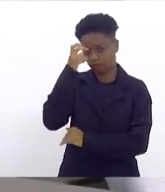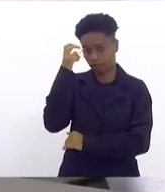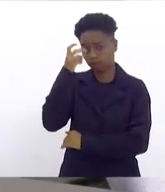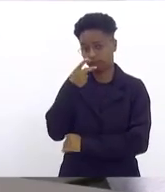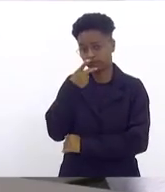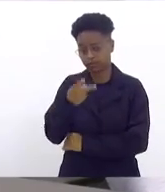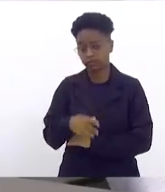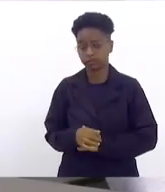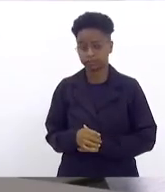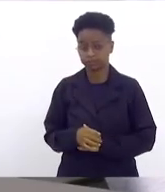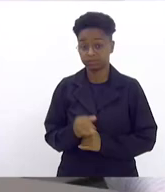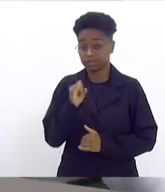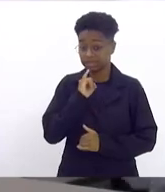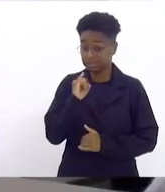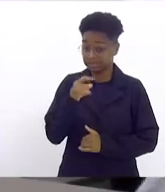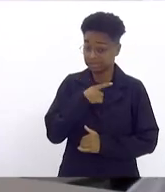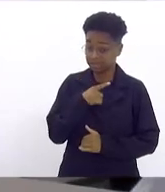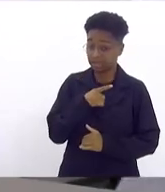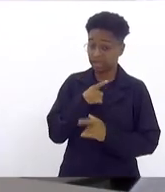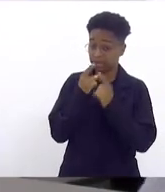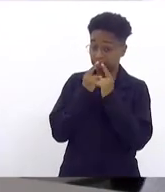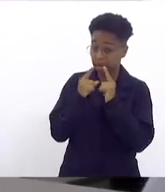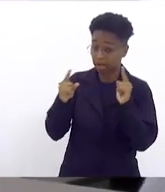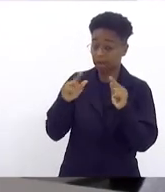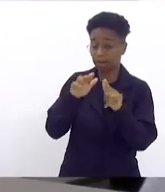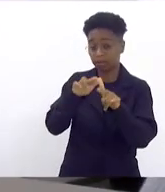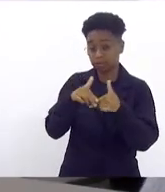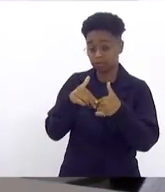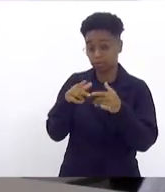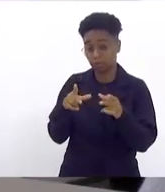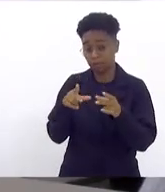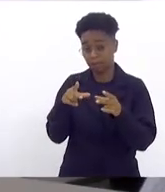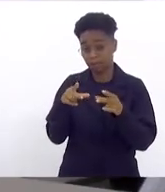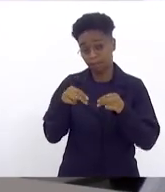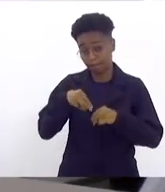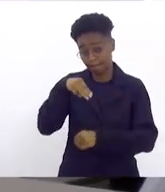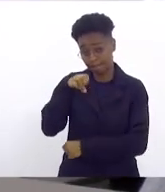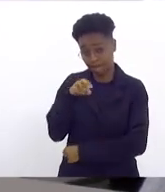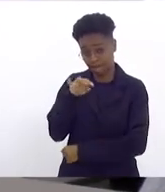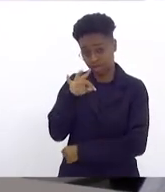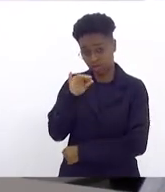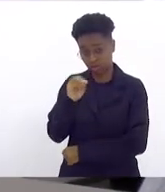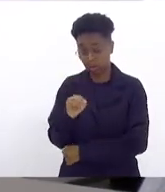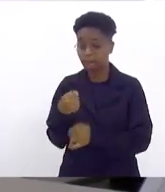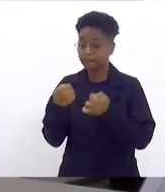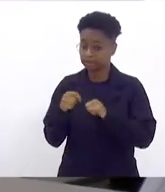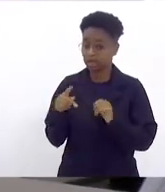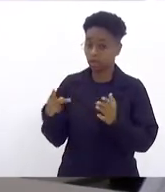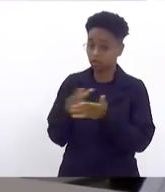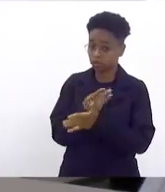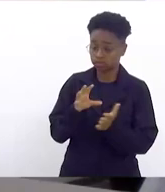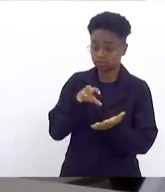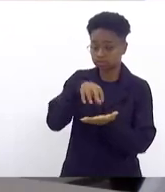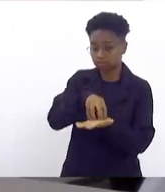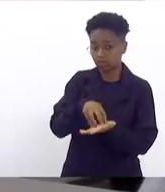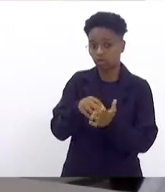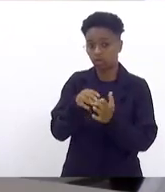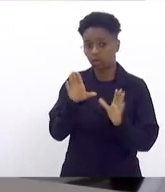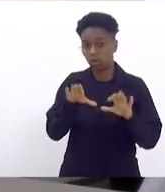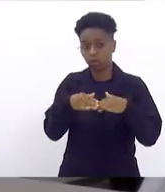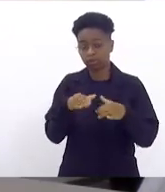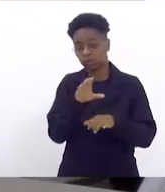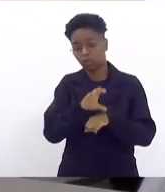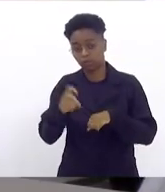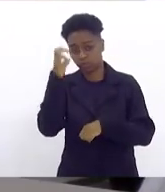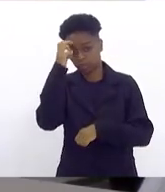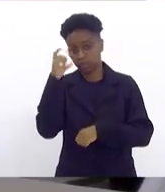Verônica. Se existe um questionamento quanto ao mérito, isso deveria ser feito na Comissão de Cultura, que pode também instalar os seus próprios procedimentos para